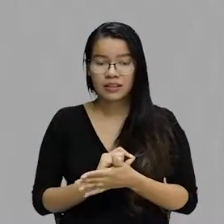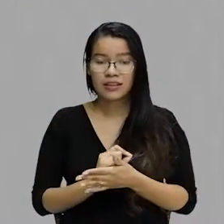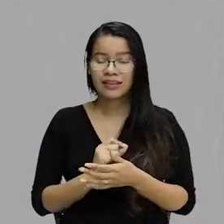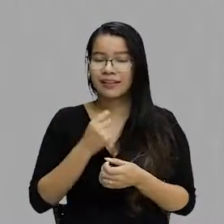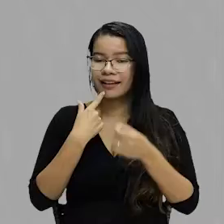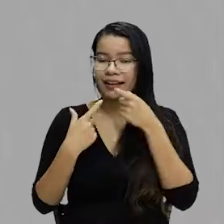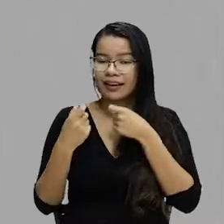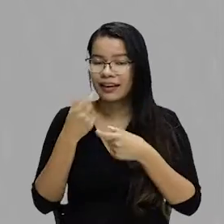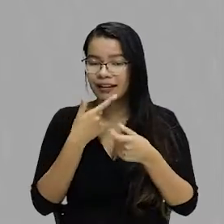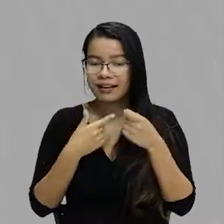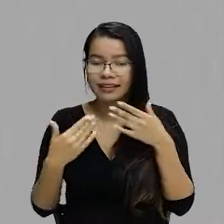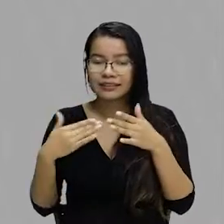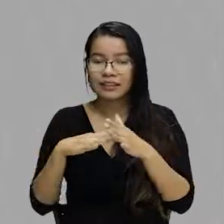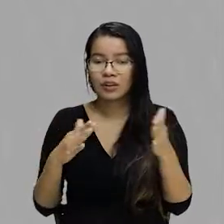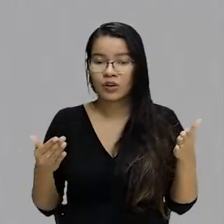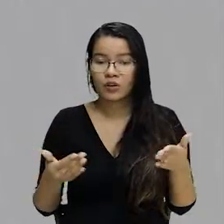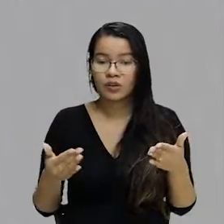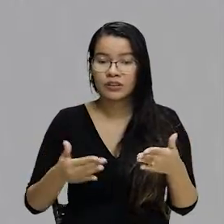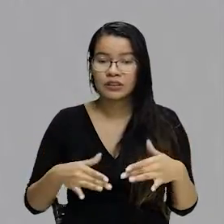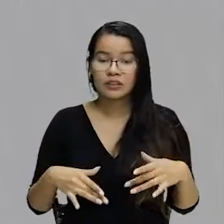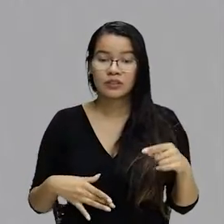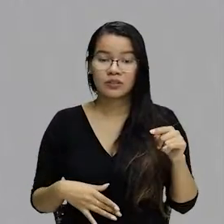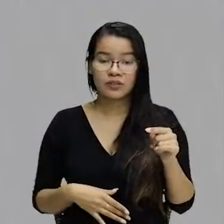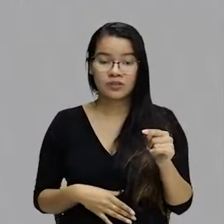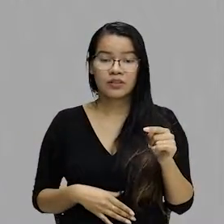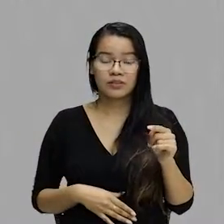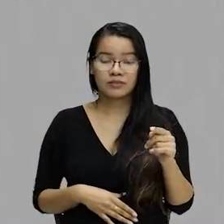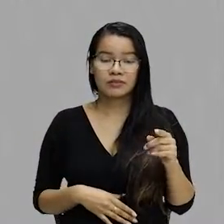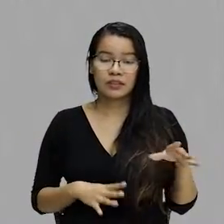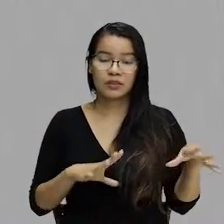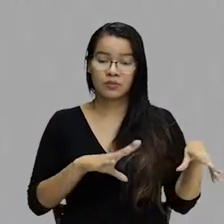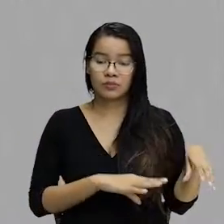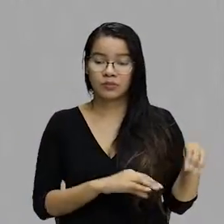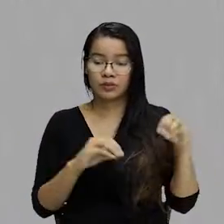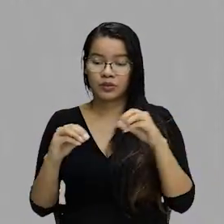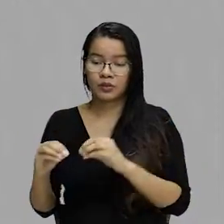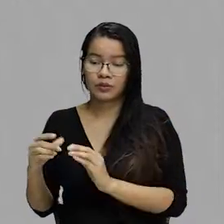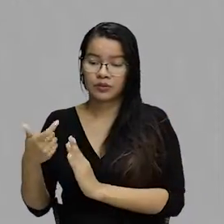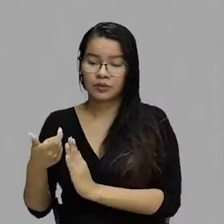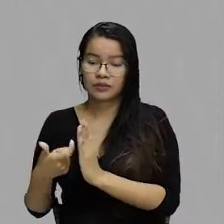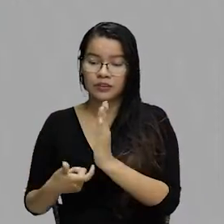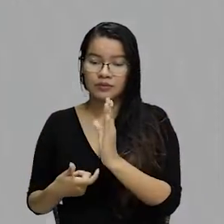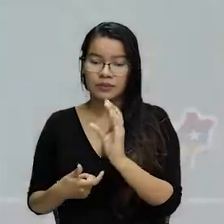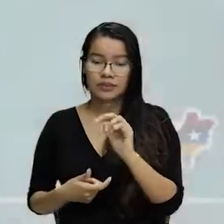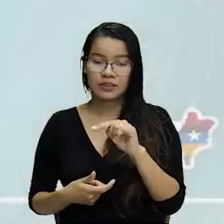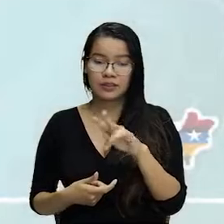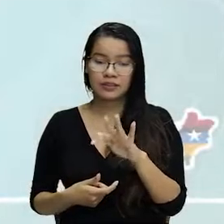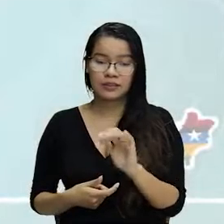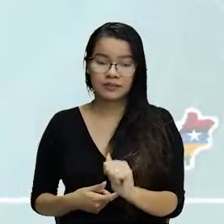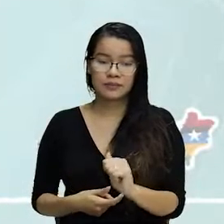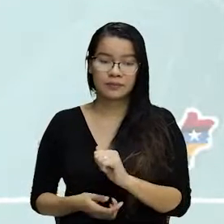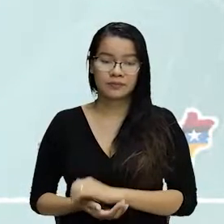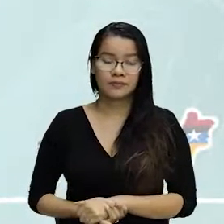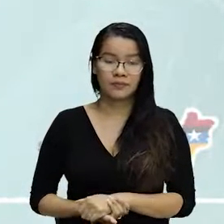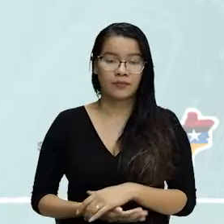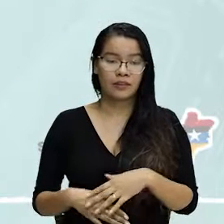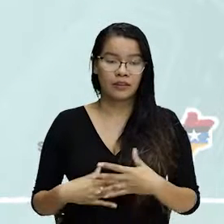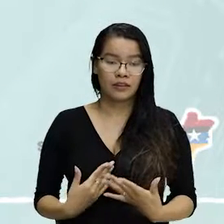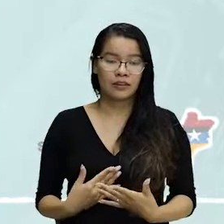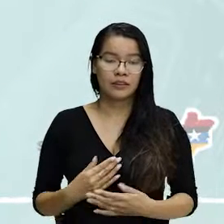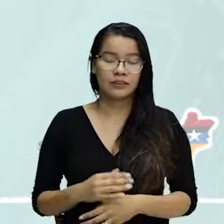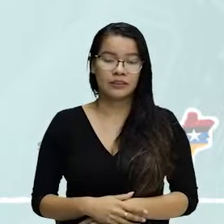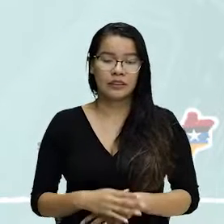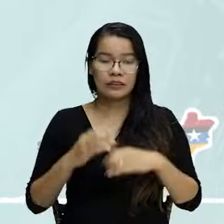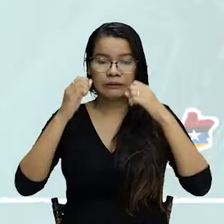hoje. Então, isso é a dramaturgia. Eu transpor o texto que está escrito para a cena. A dramaturgia não